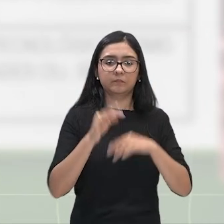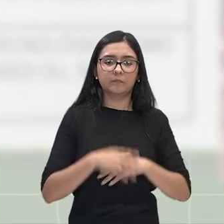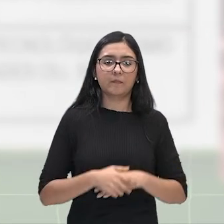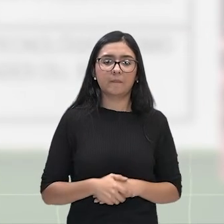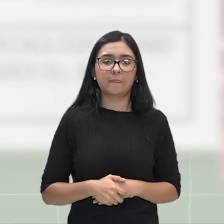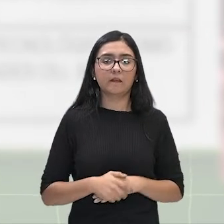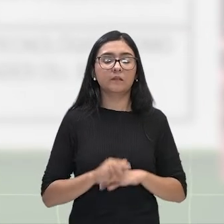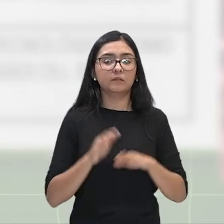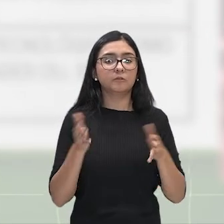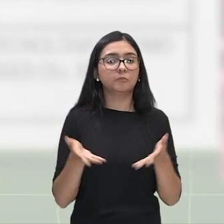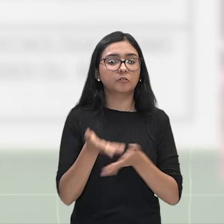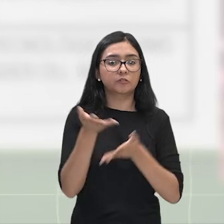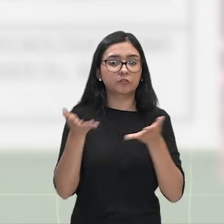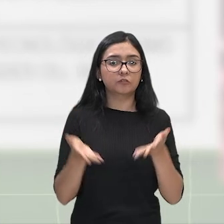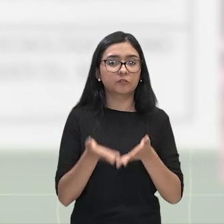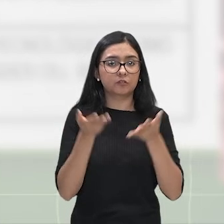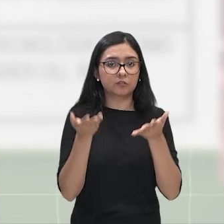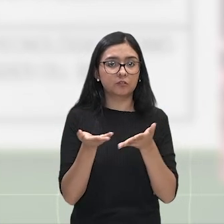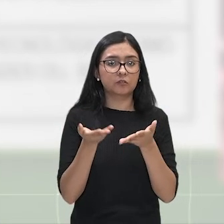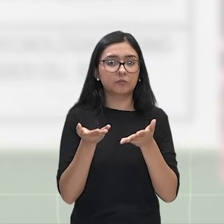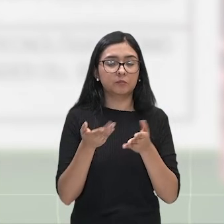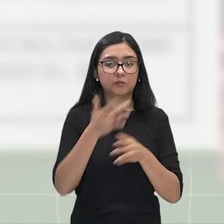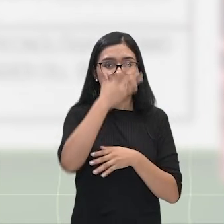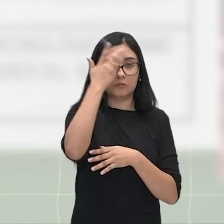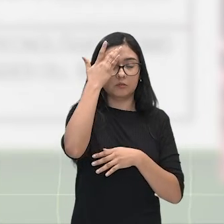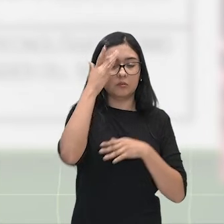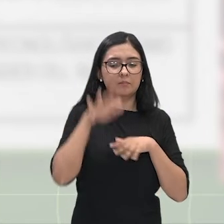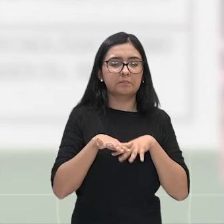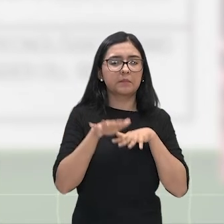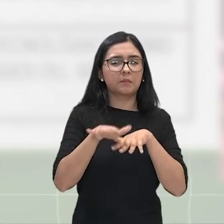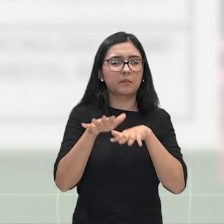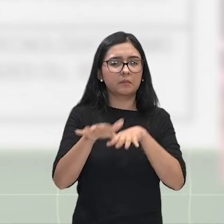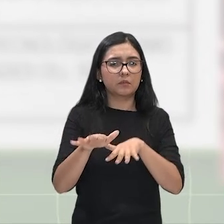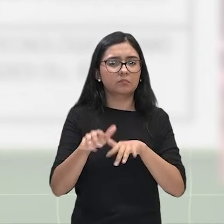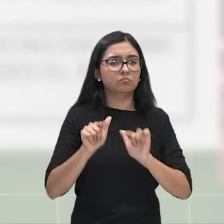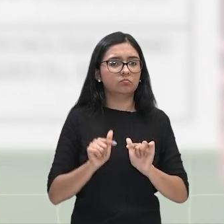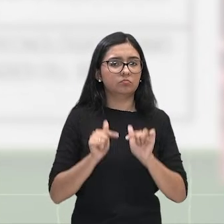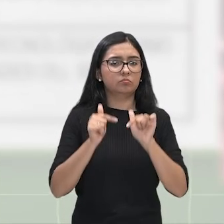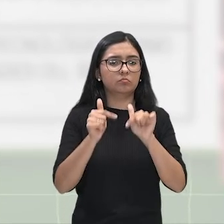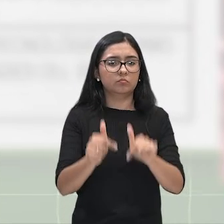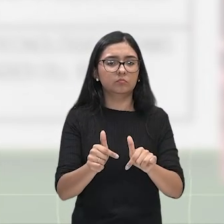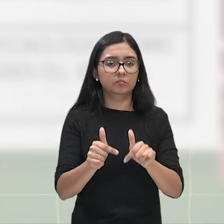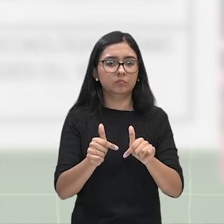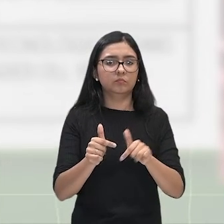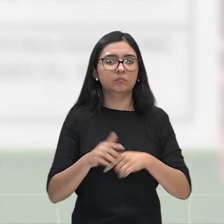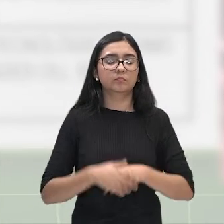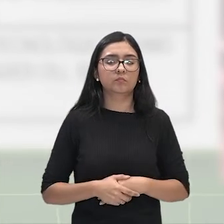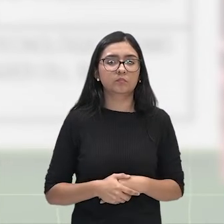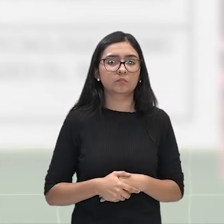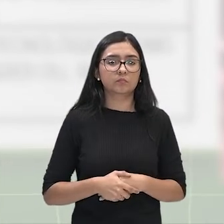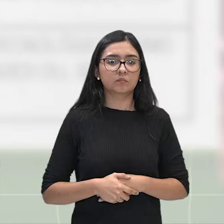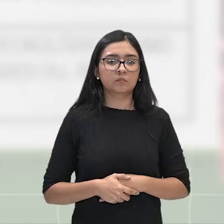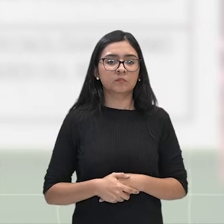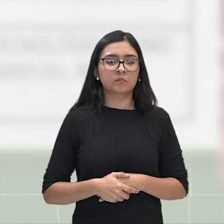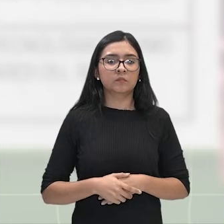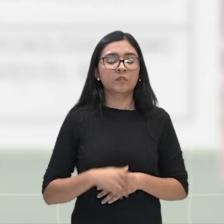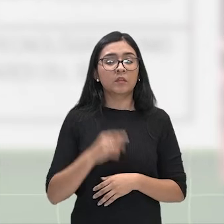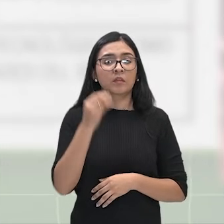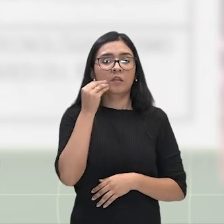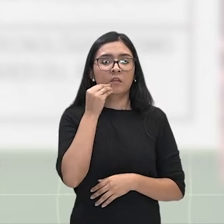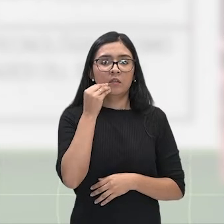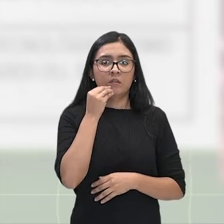as pessoas irem às ruas é através de buscar, né,